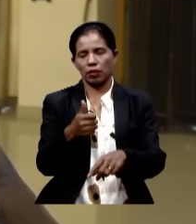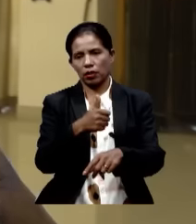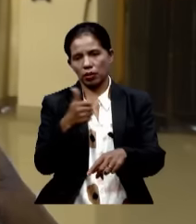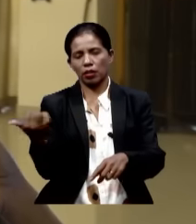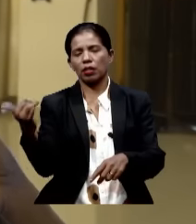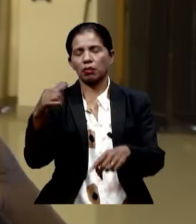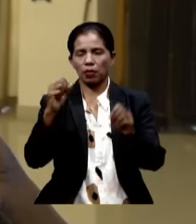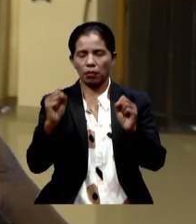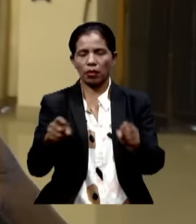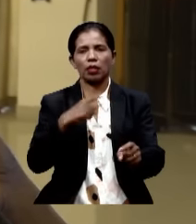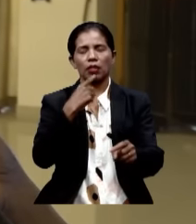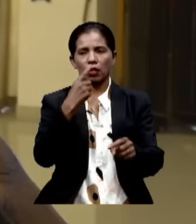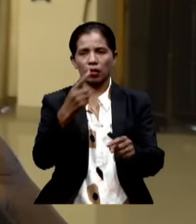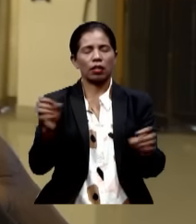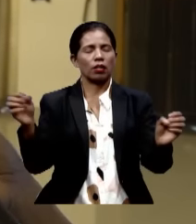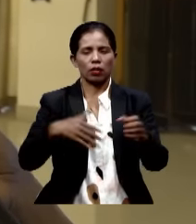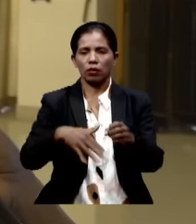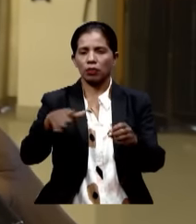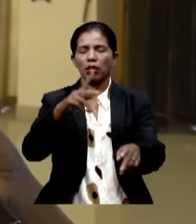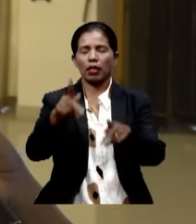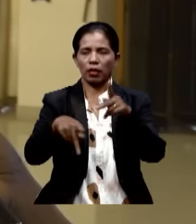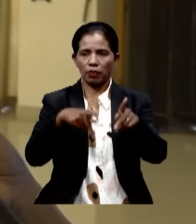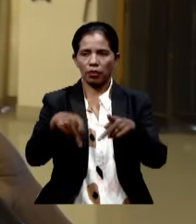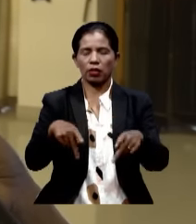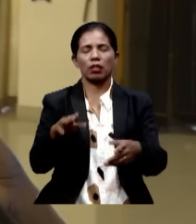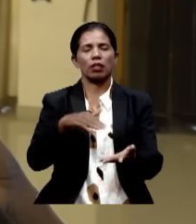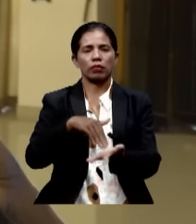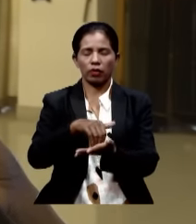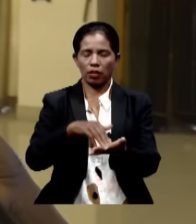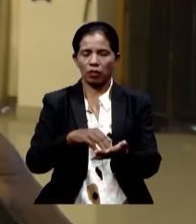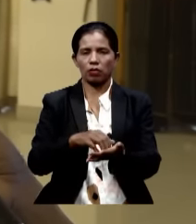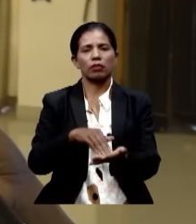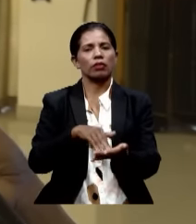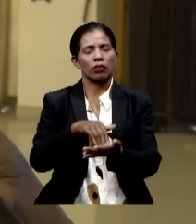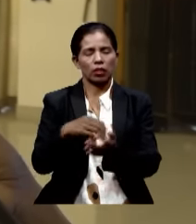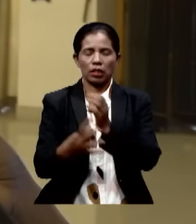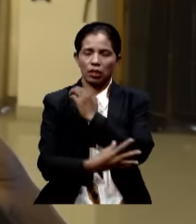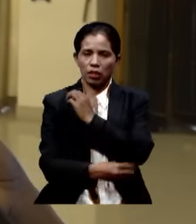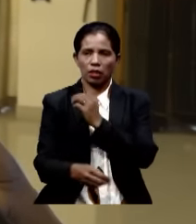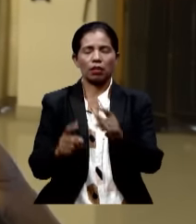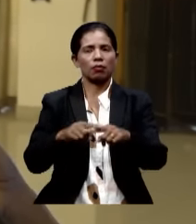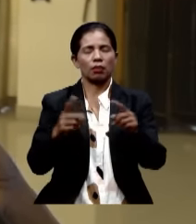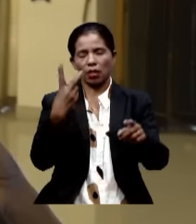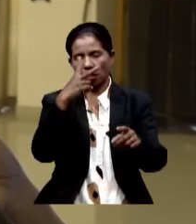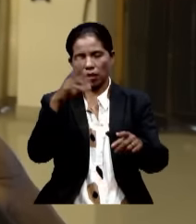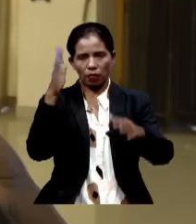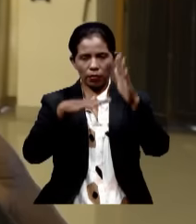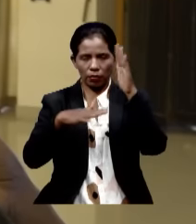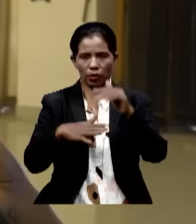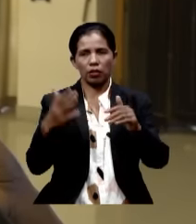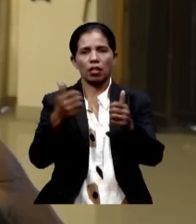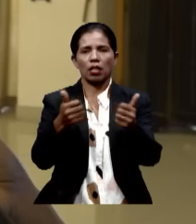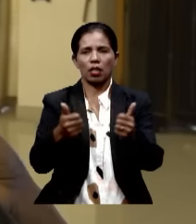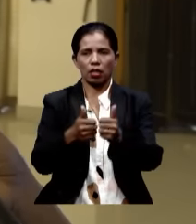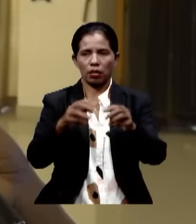bele intervém. Laos, Baduni, Ema, Sira, Fraco, La Hala, Batida, né? Mas bem, lá consegue resolver o problema arte